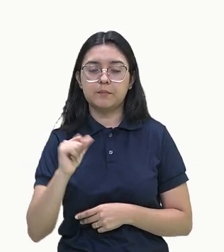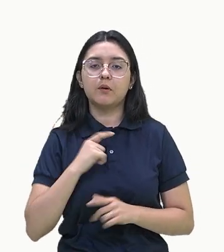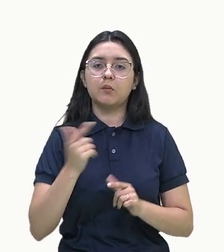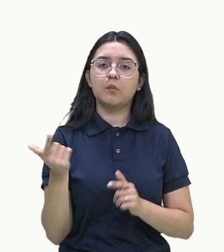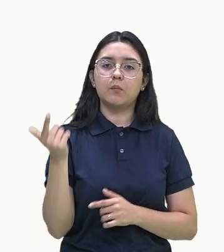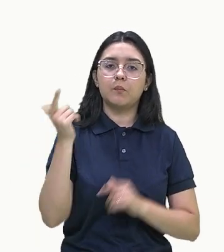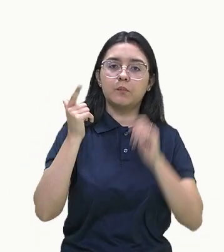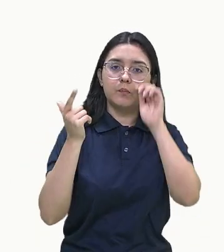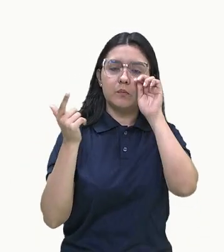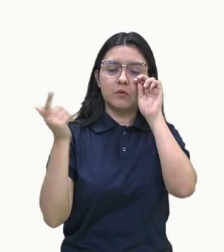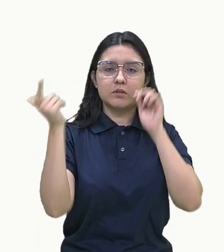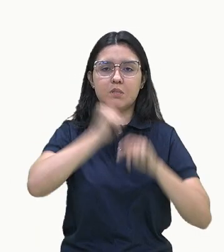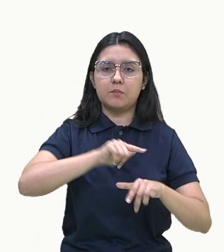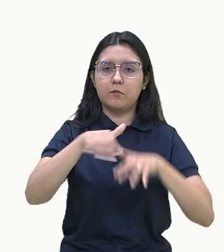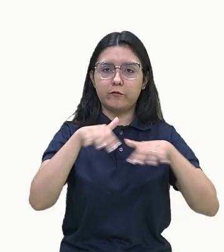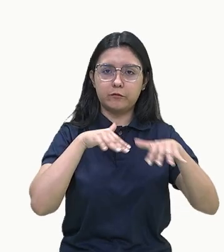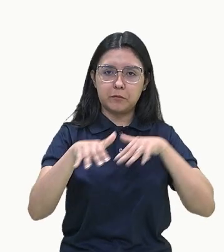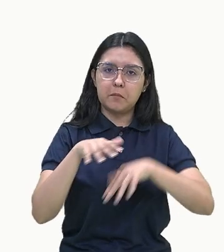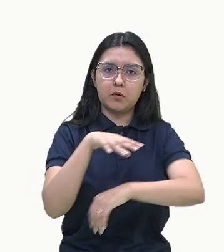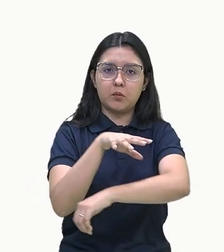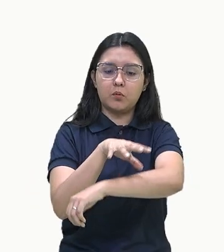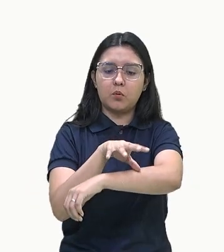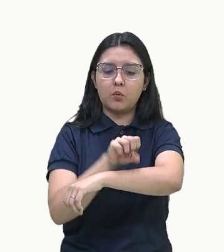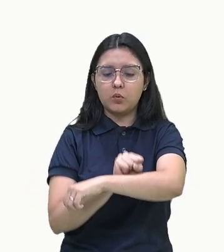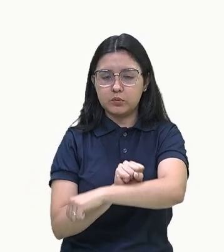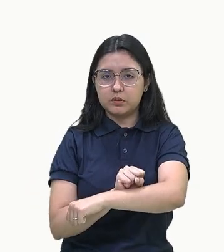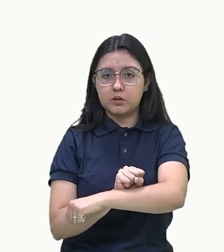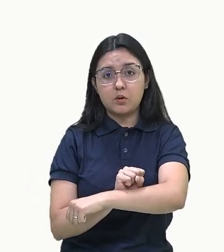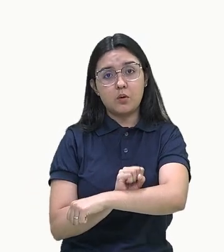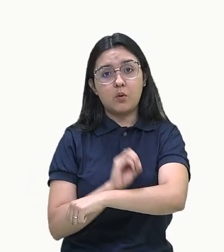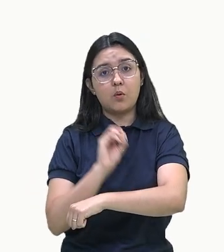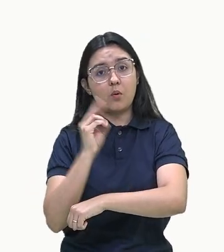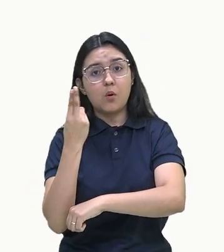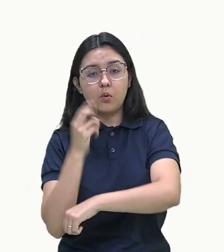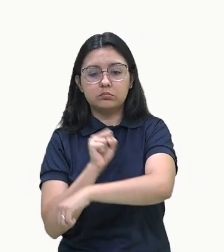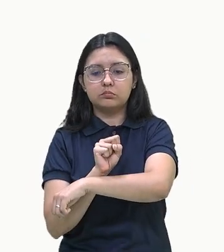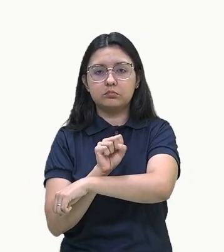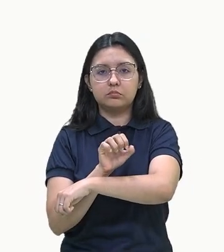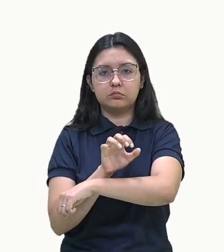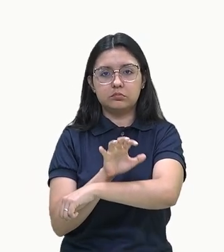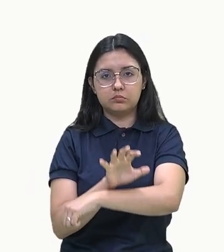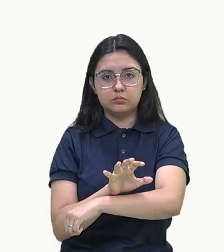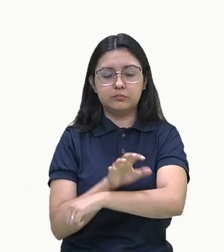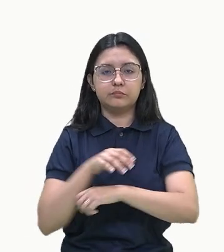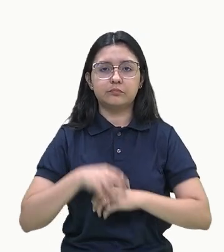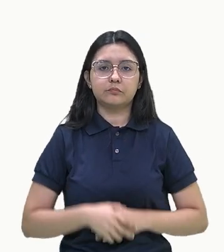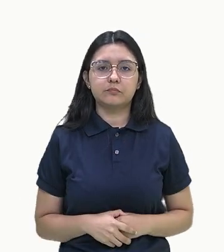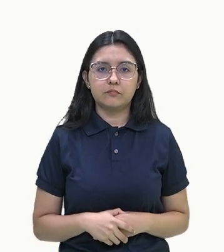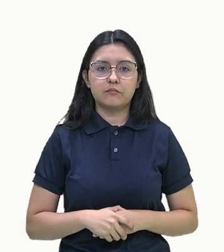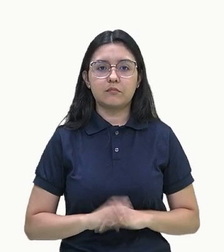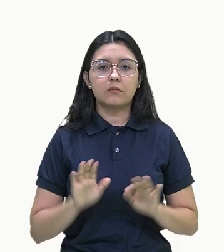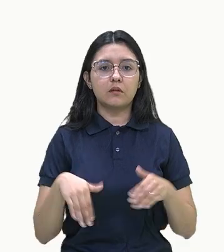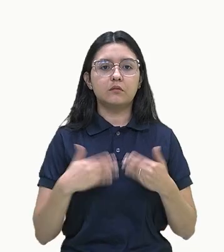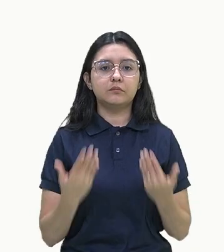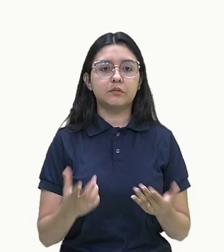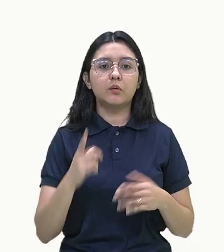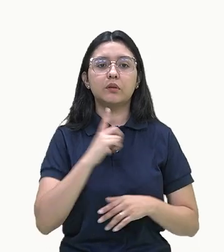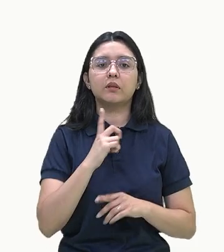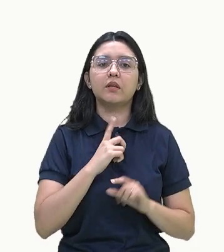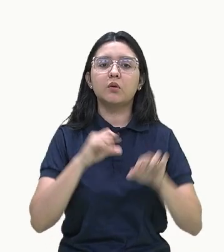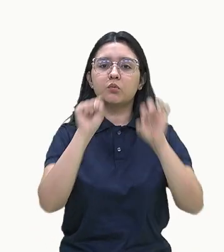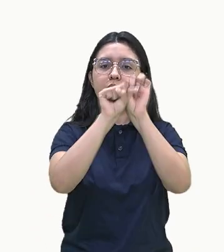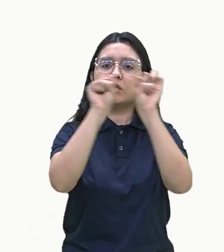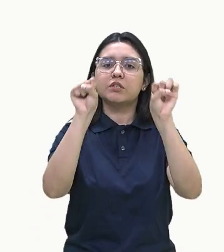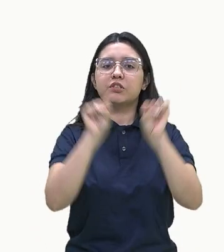ocorra, seja pela contração do músculo ou pelo relaxamento do músculo. E assim nós temos